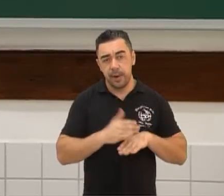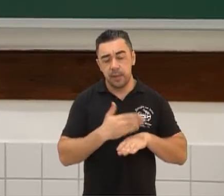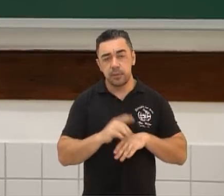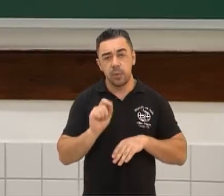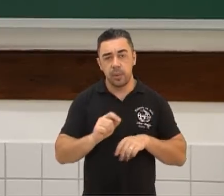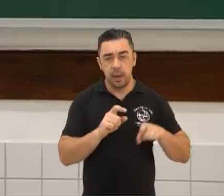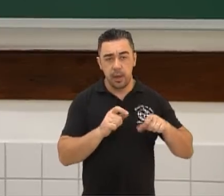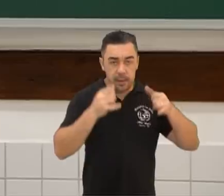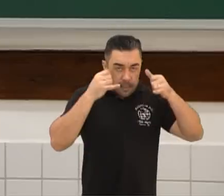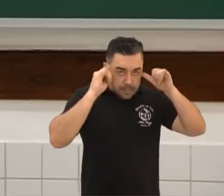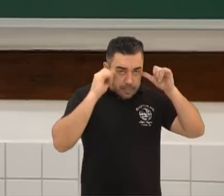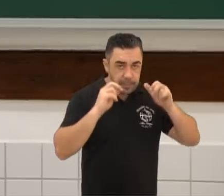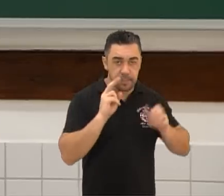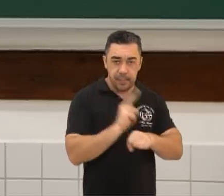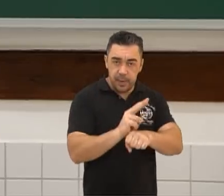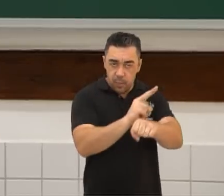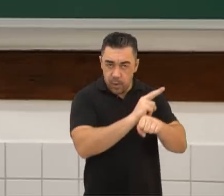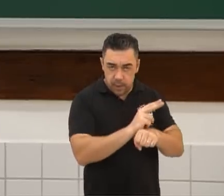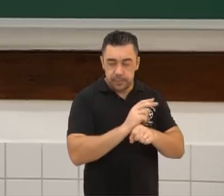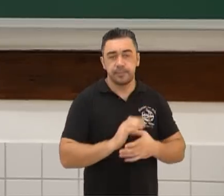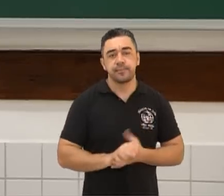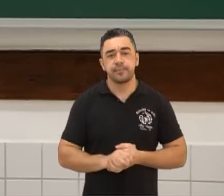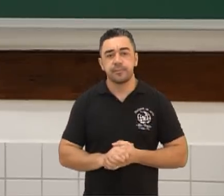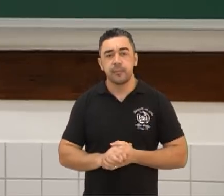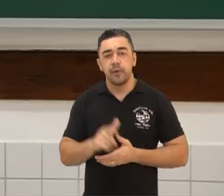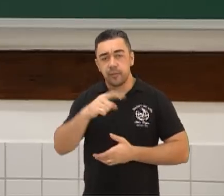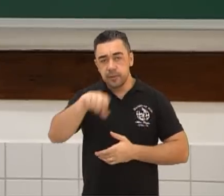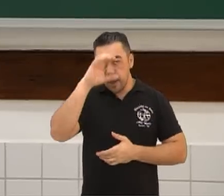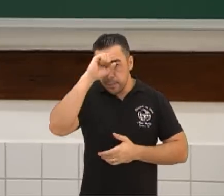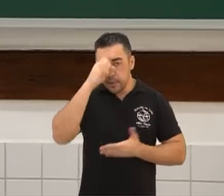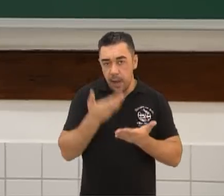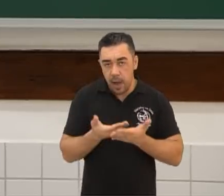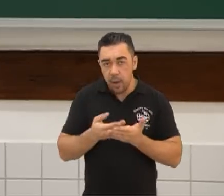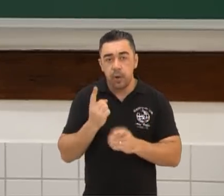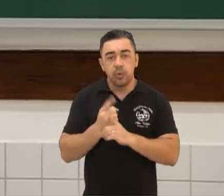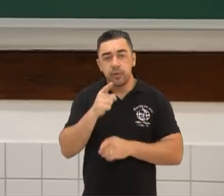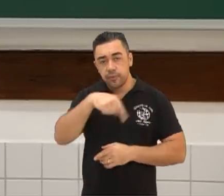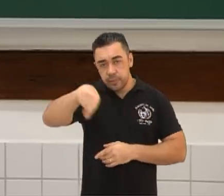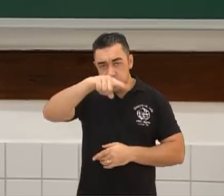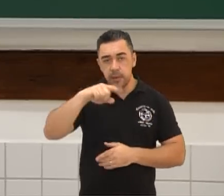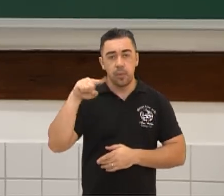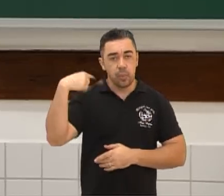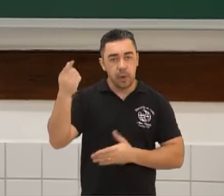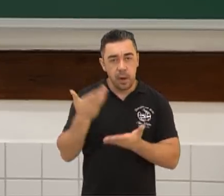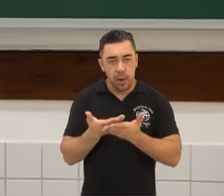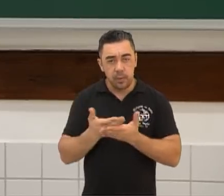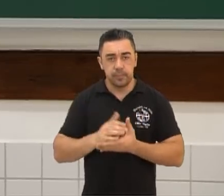pecuária. Eu espero que vocês tenham aprendido nessa aula e encontro vocês na nossa próxima aula.